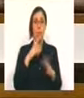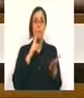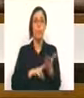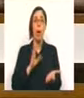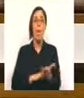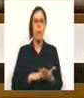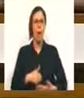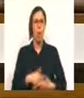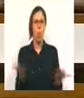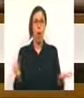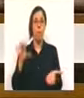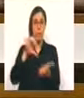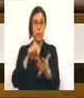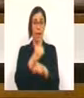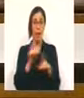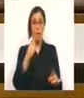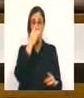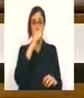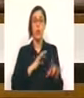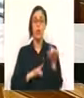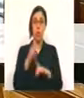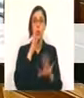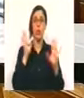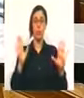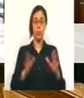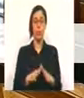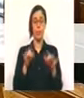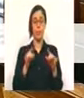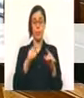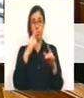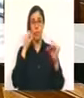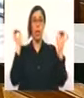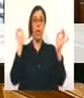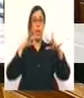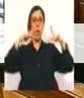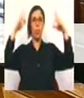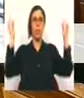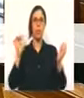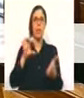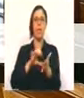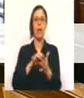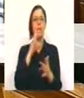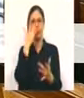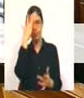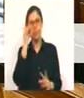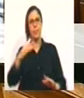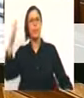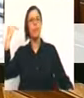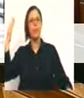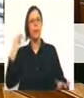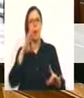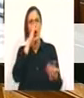provas. Este centralismo, aliás, senhores deputados, este centralismo, este iluminismo e este centralismo que marcaram no passado